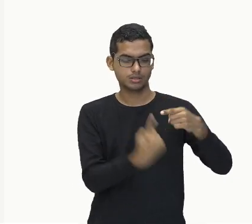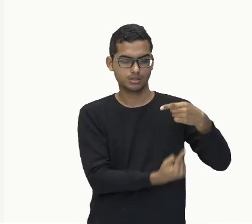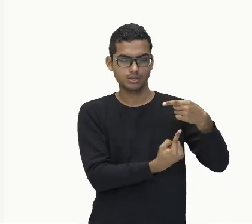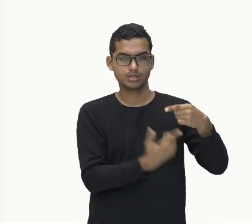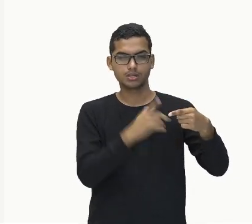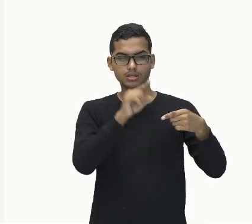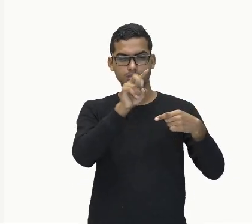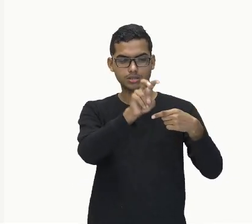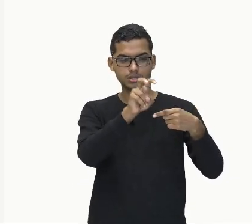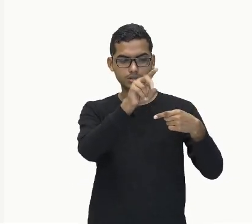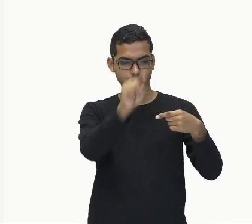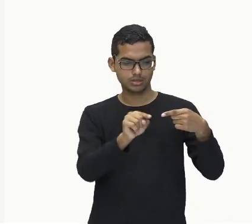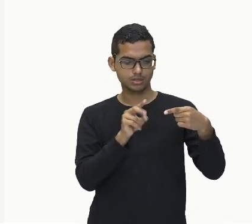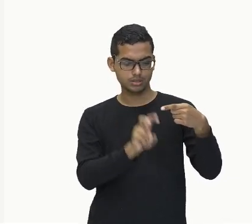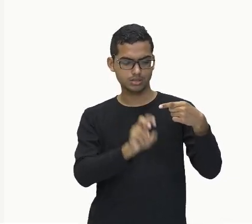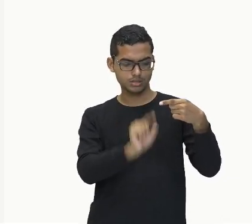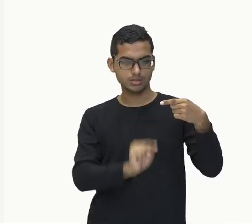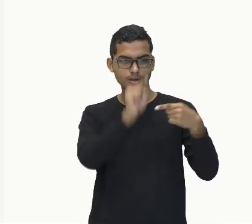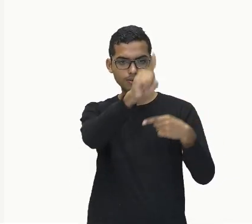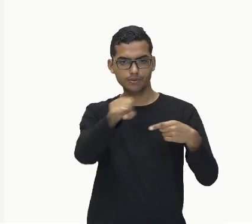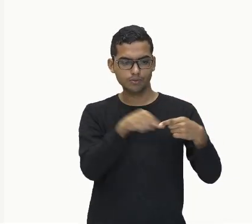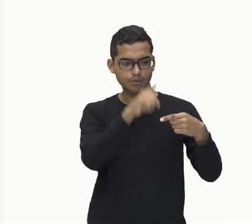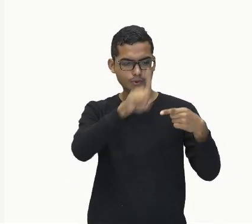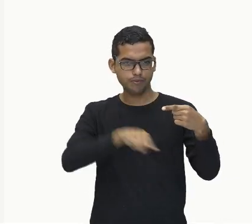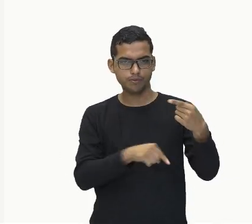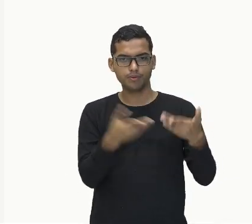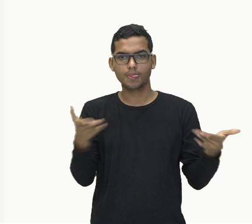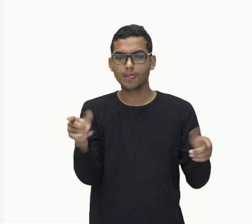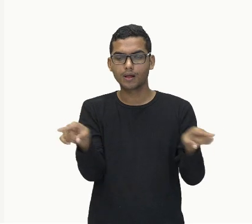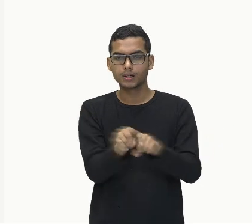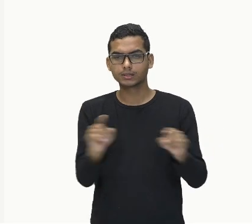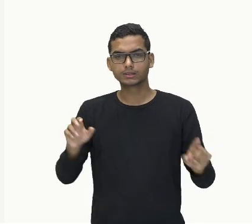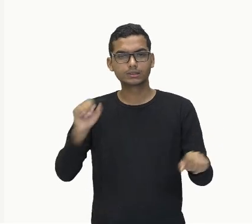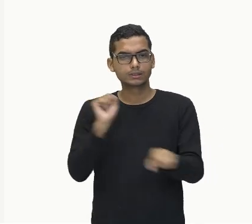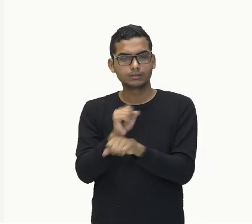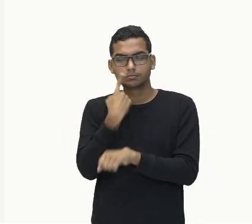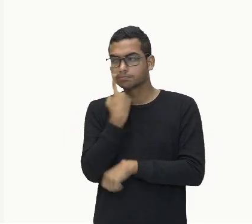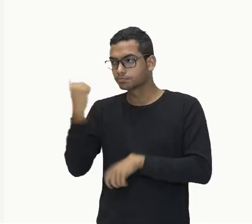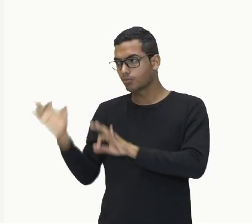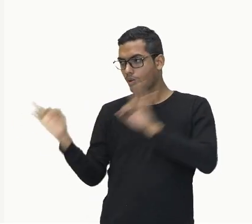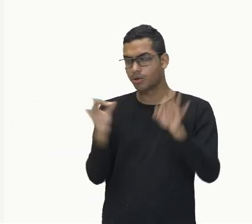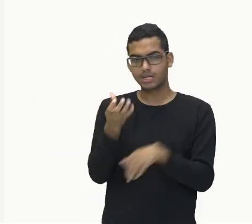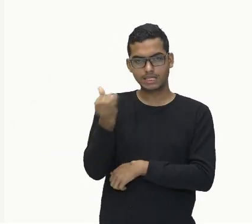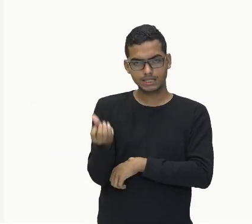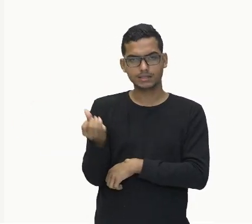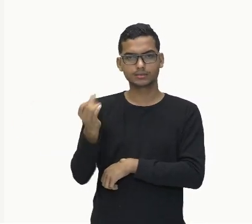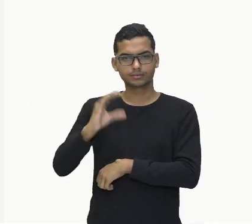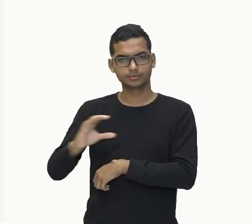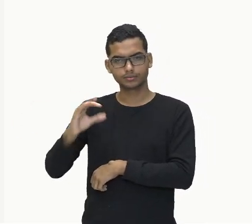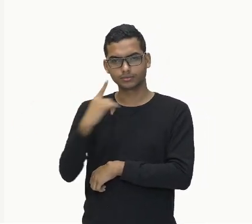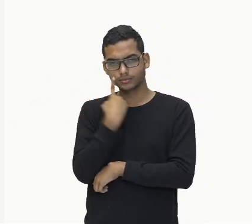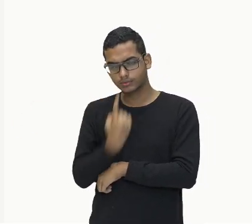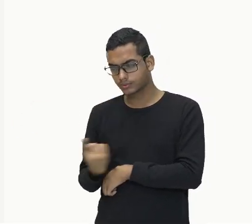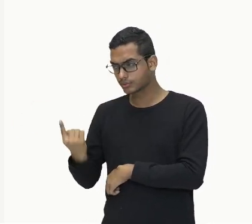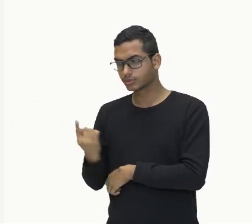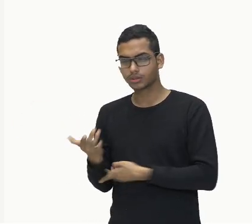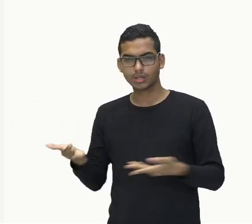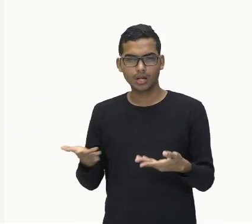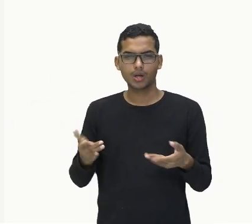5. Vejam que, quando a gente tem a combinação de 6 elementos tomados 1 a 1, a gente só vai